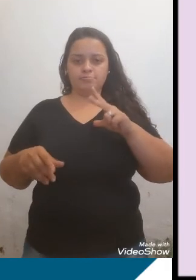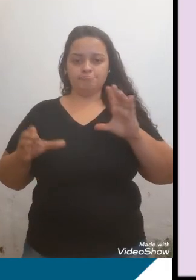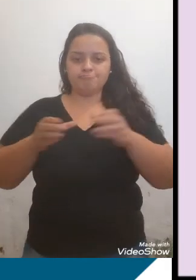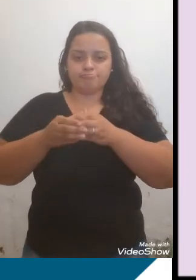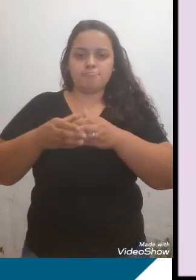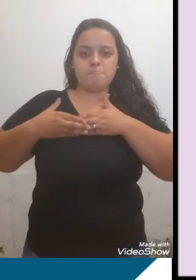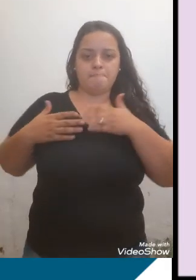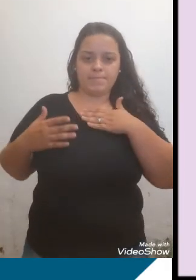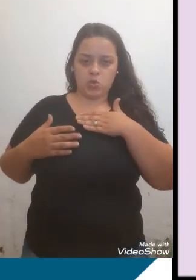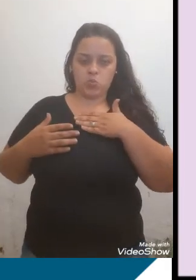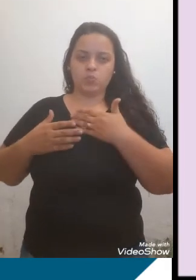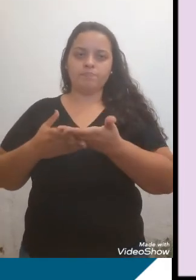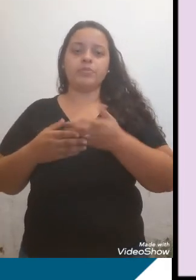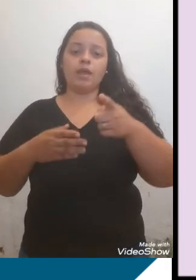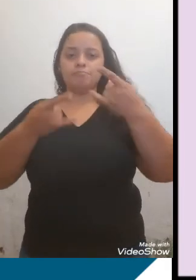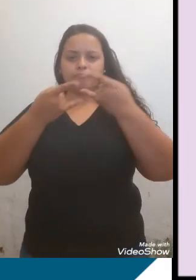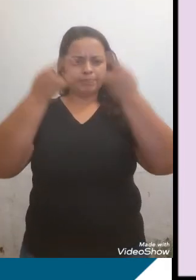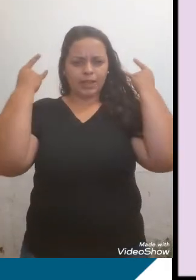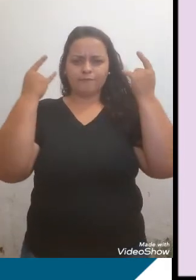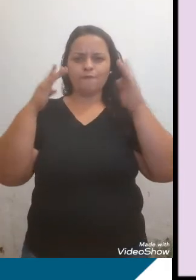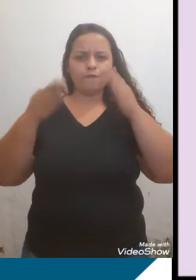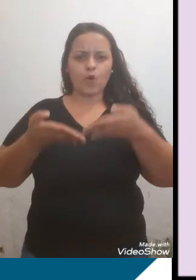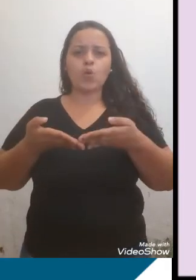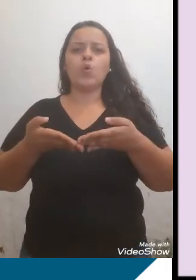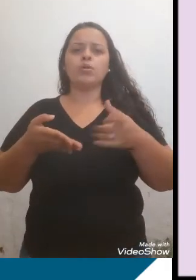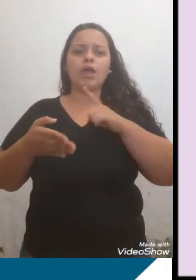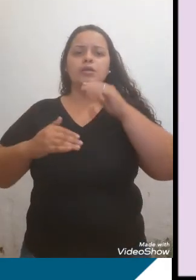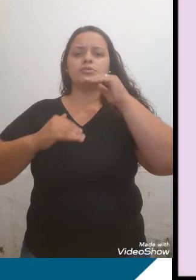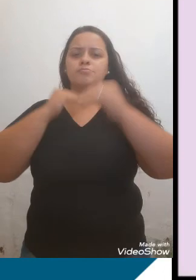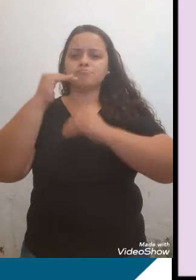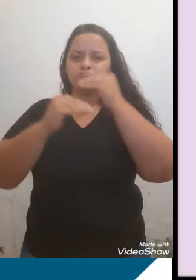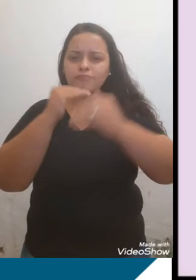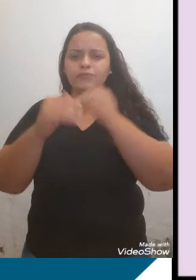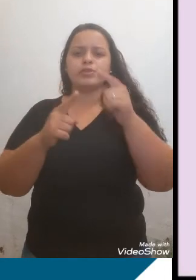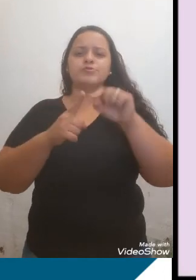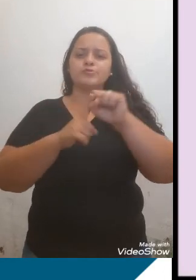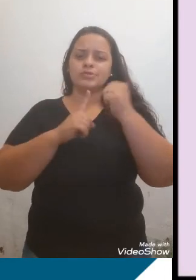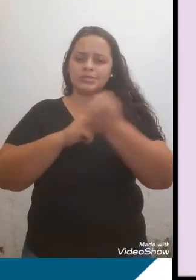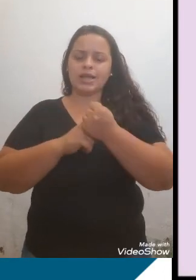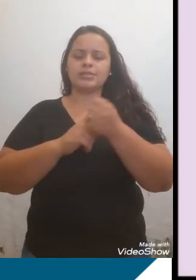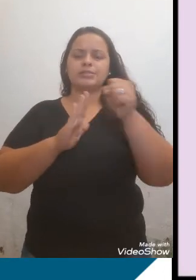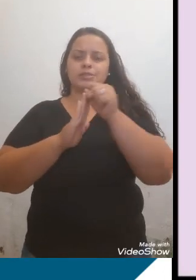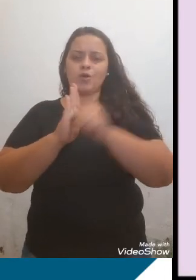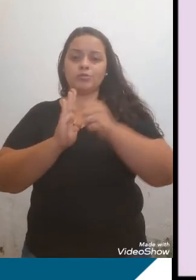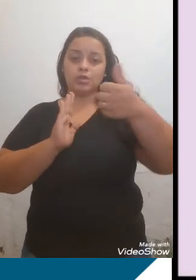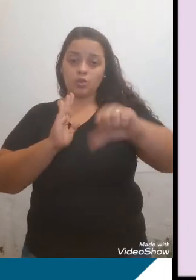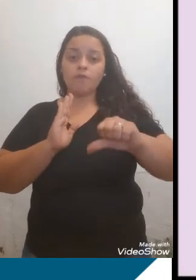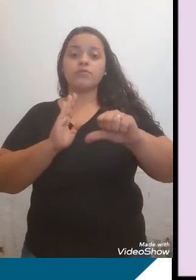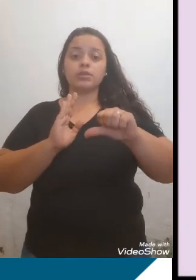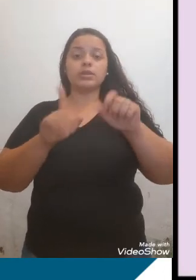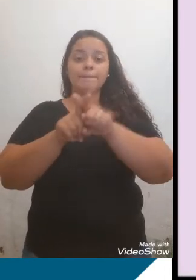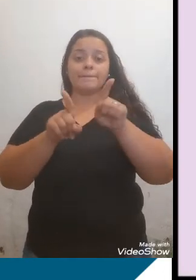sociedade capitalista. Esses valores vão ajudar a desenvolver essa sociedade no século XIX e eles são